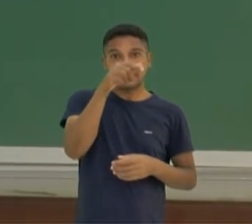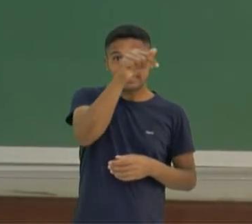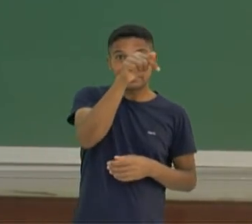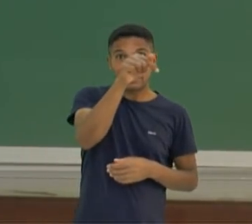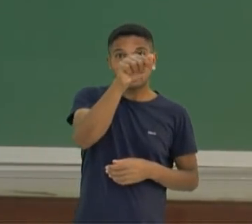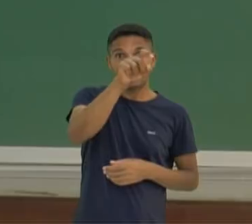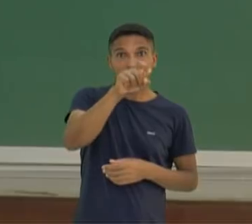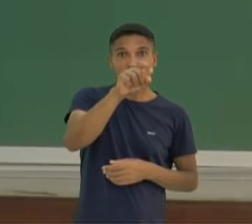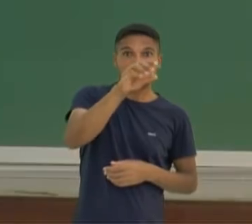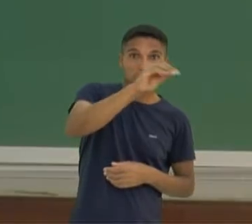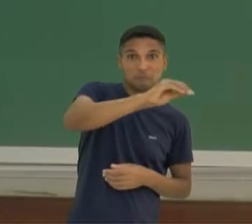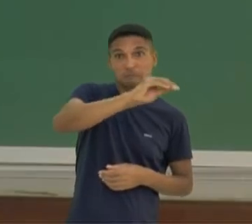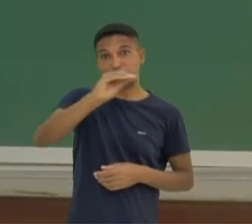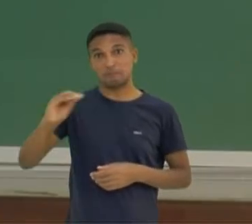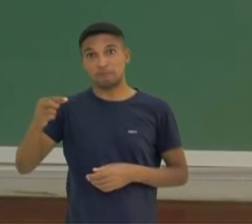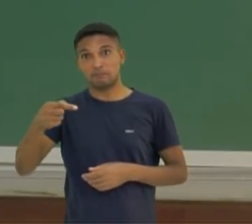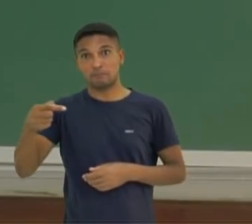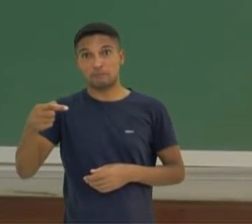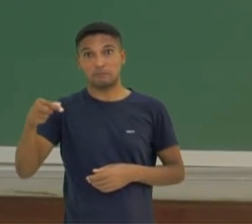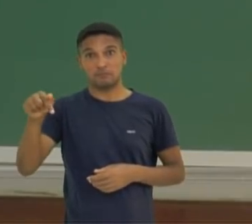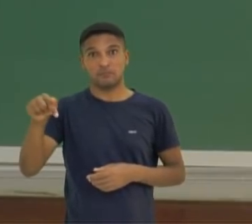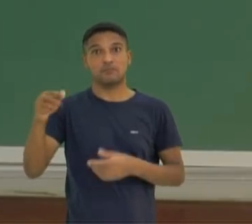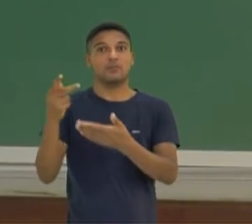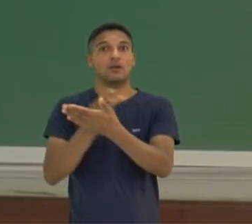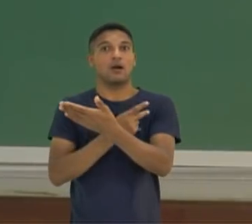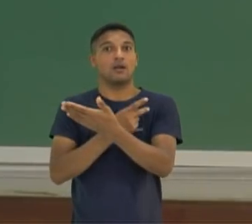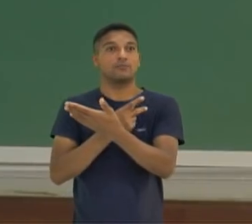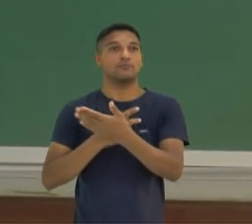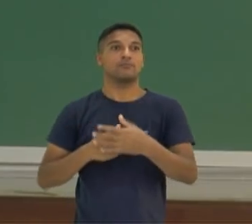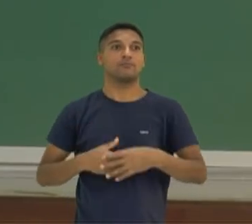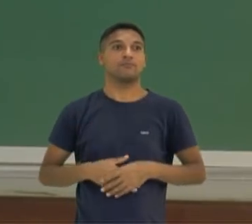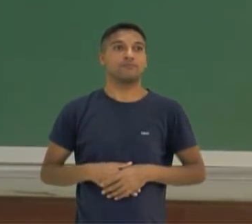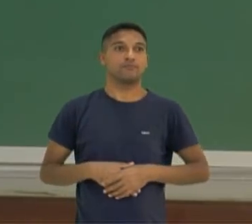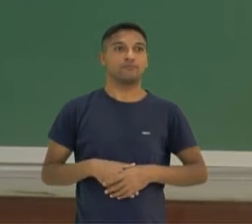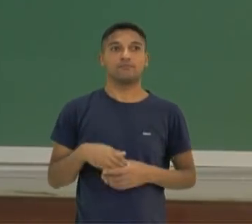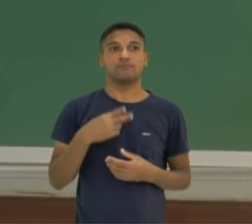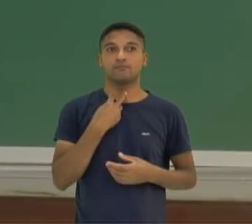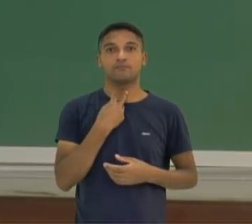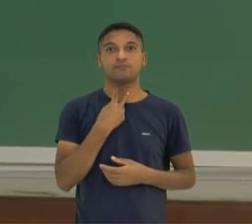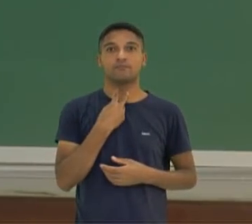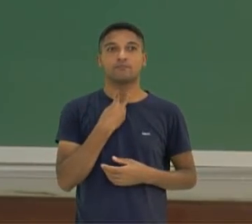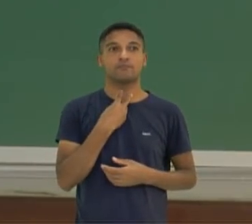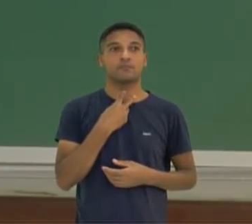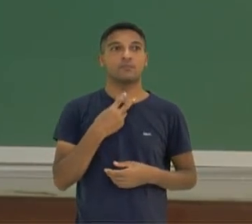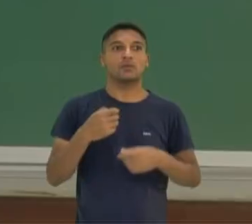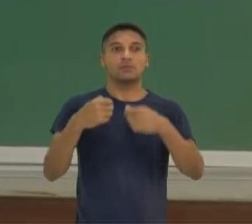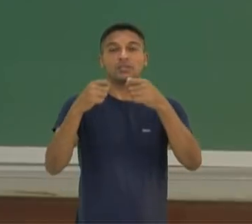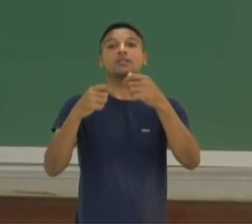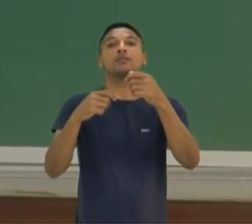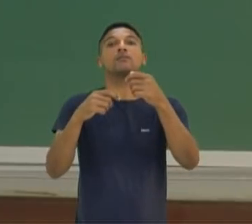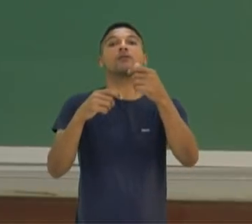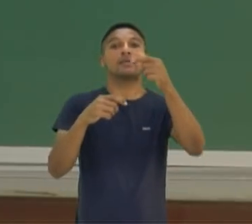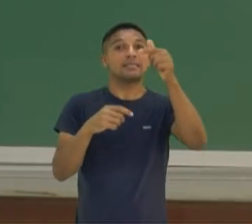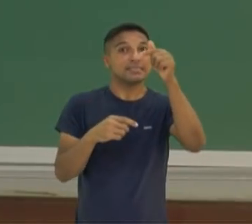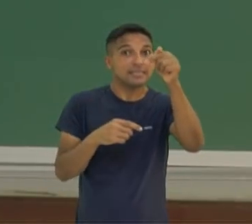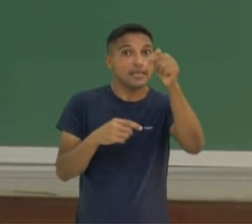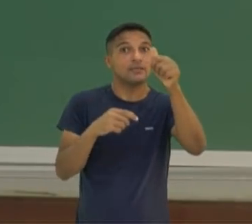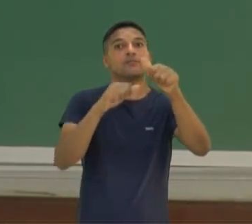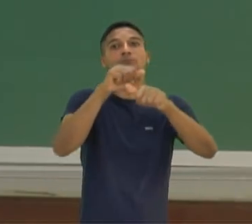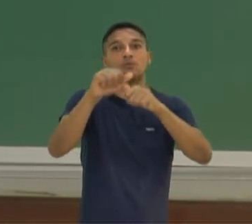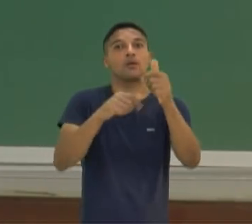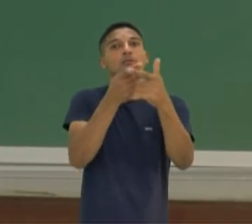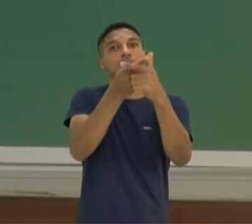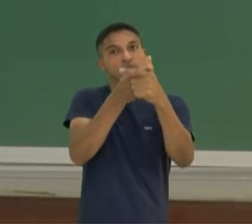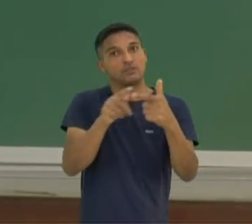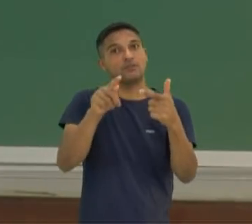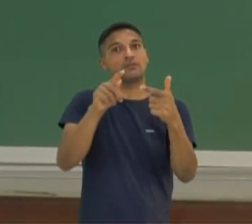na quarta linha. Por quê? Porque ele passou o 7 subtraindo e ele deveria passar o 7 dividindo.